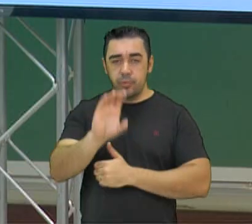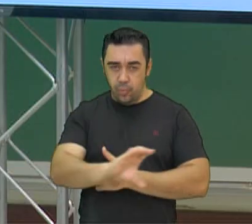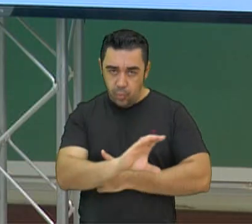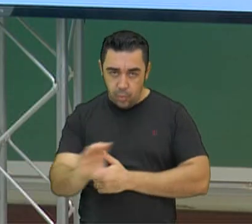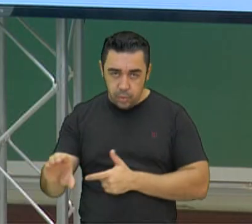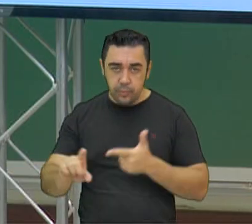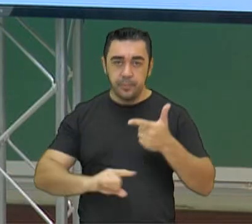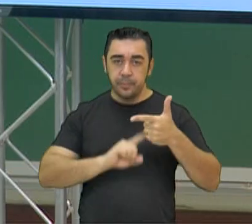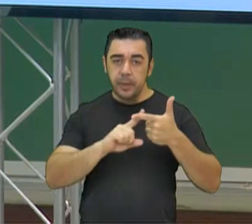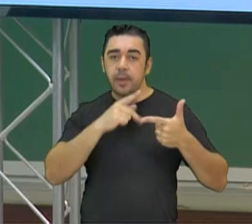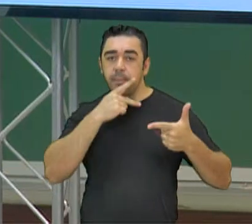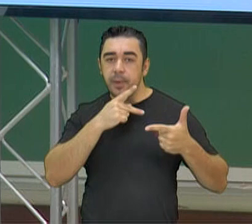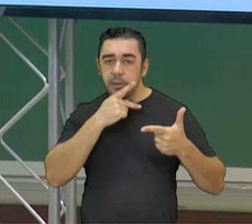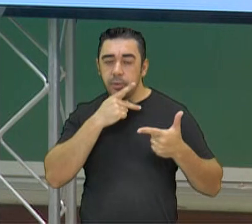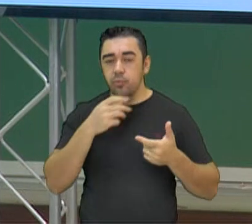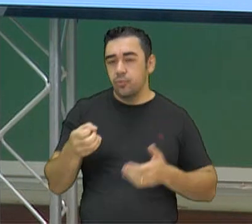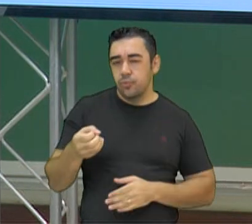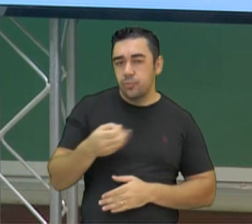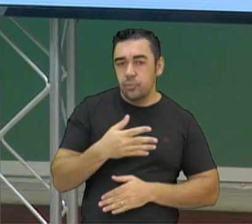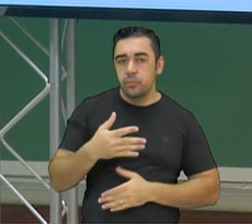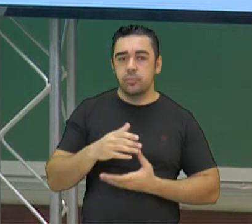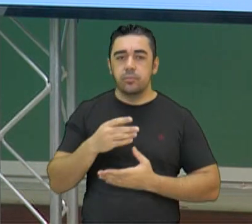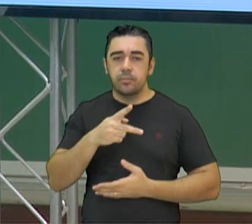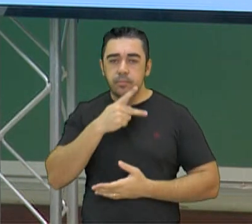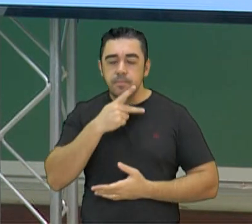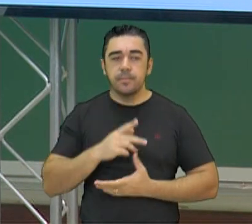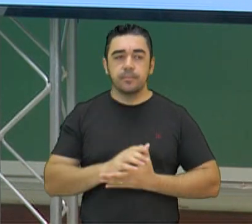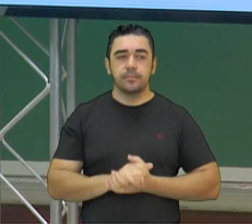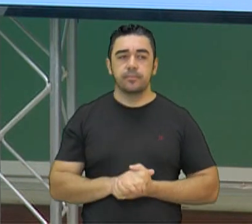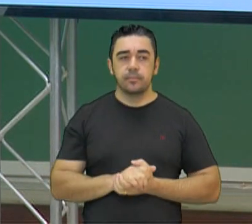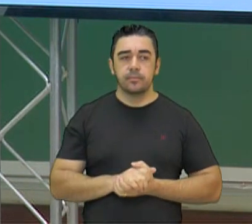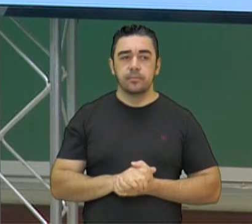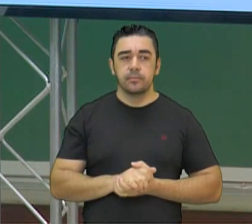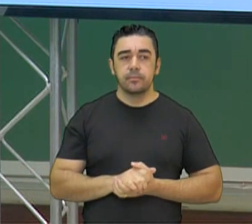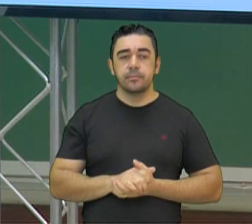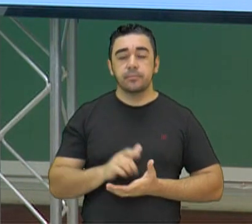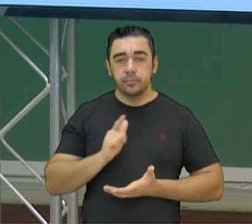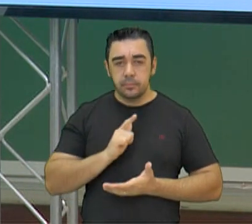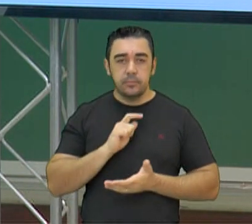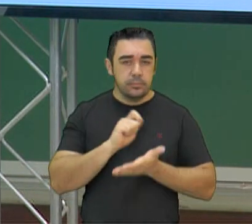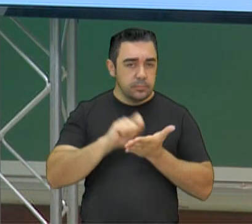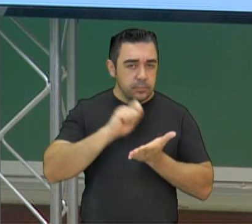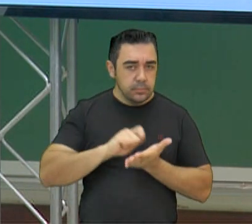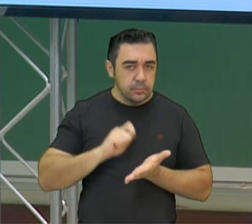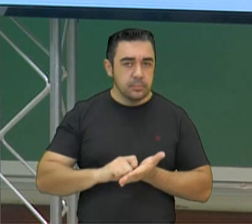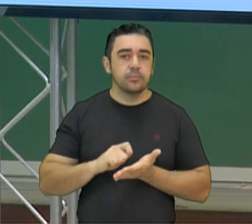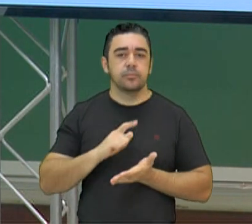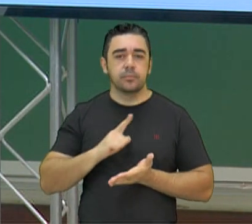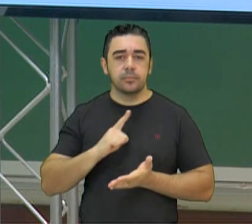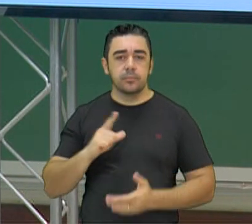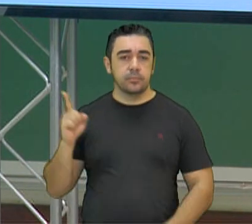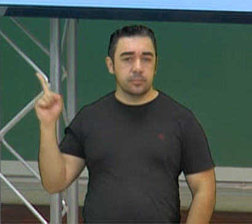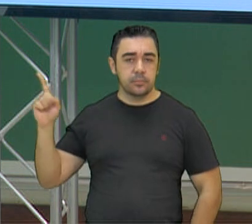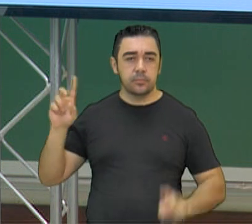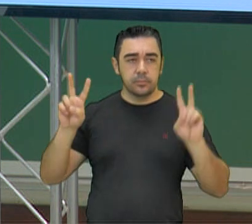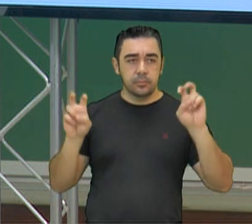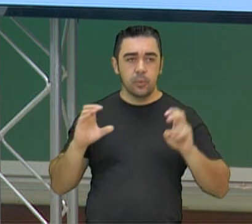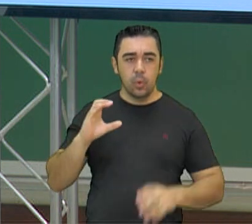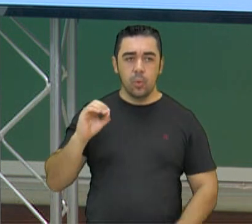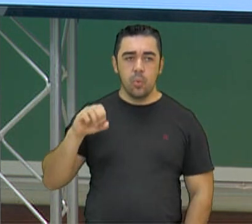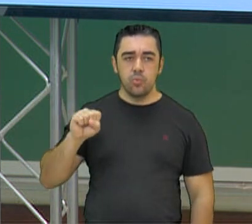mais especificamente neoplatonismo. Sua obra-prima é A Consolação da